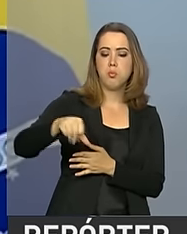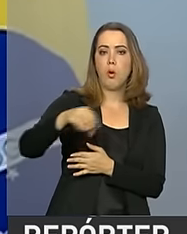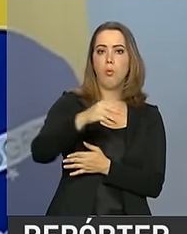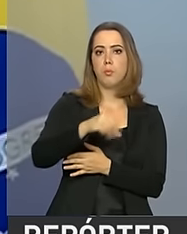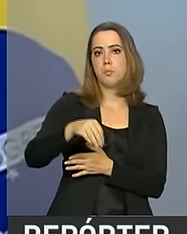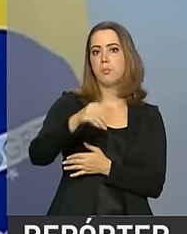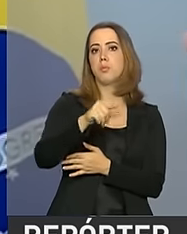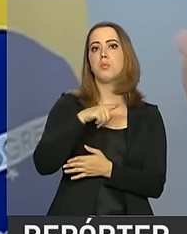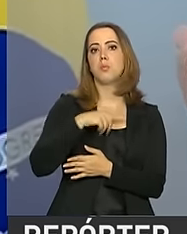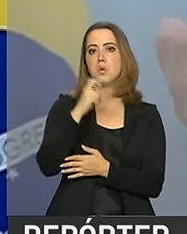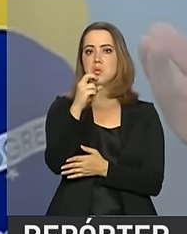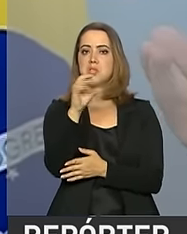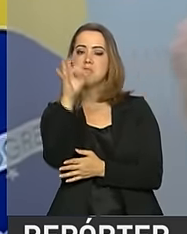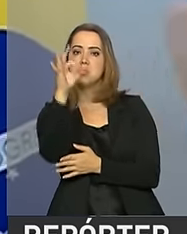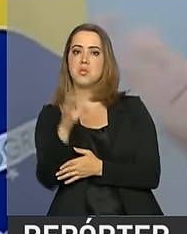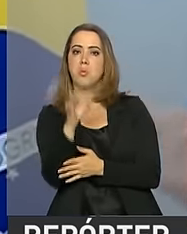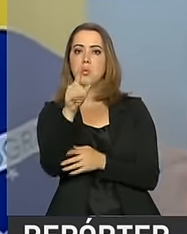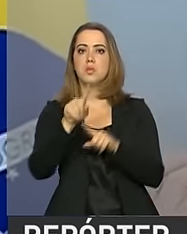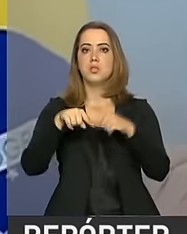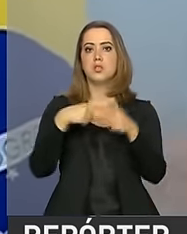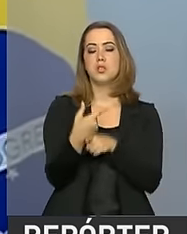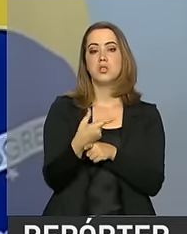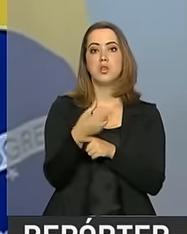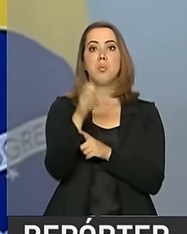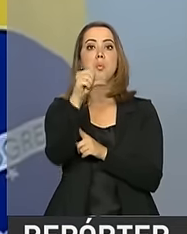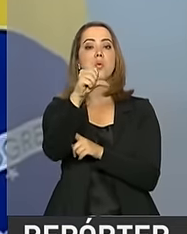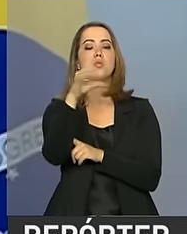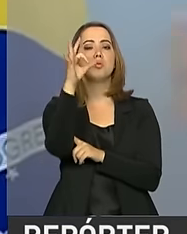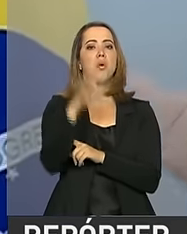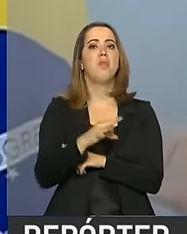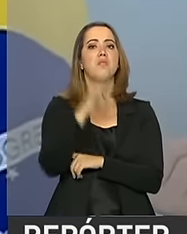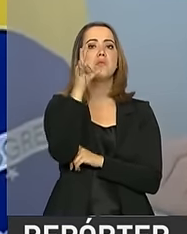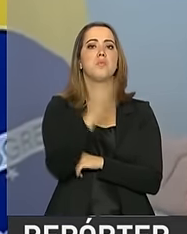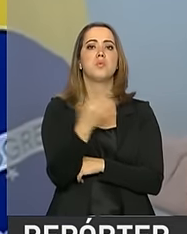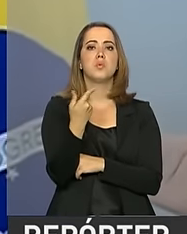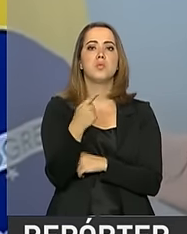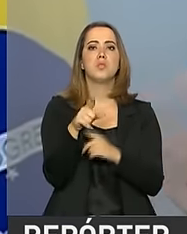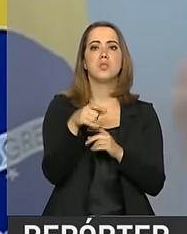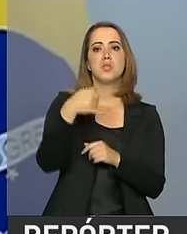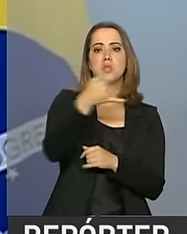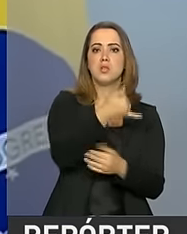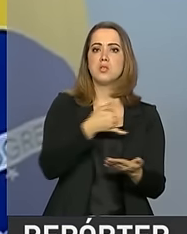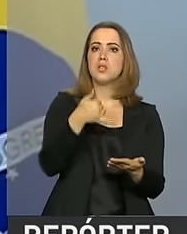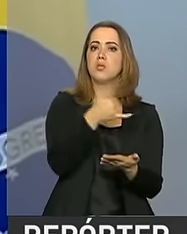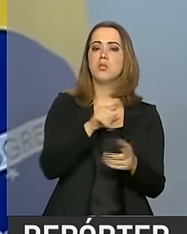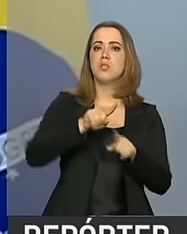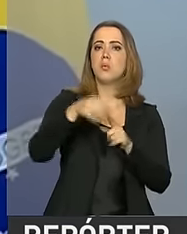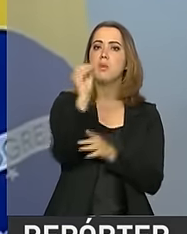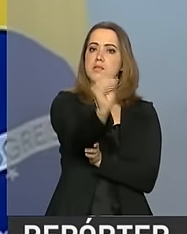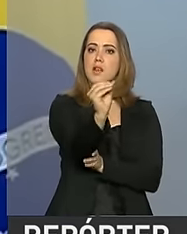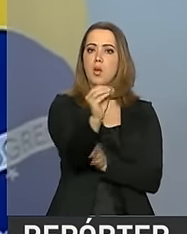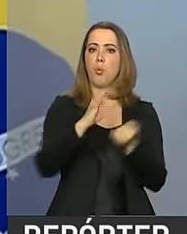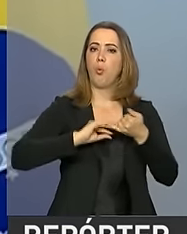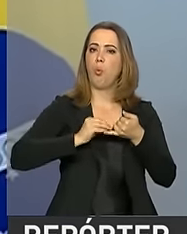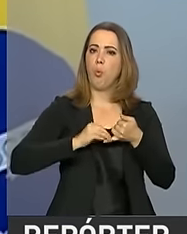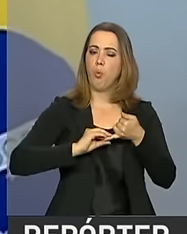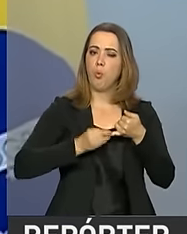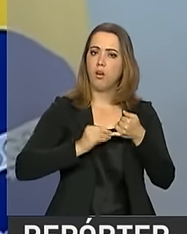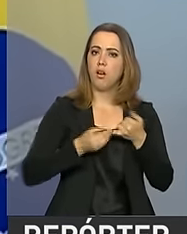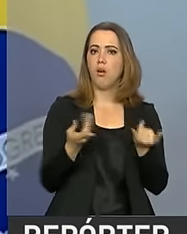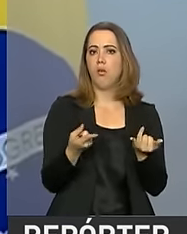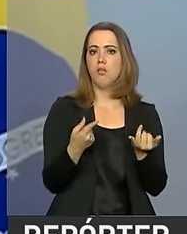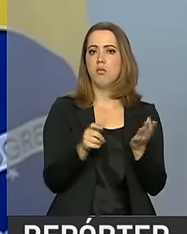5%, tributa o azeite em 9% e zero a soja em grão. Quer dizer, este ponto tem que ser